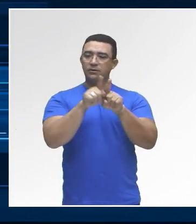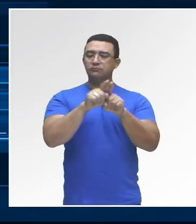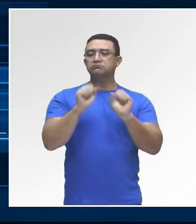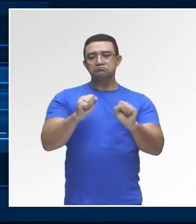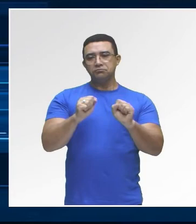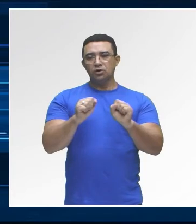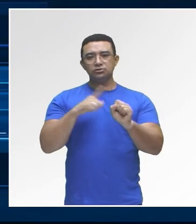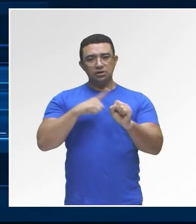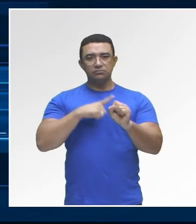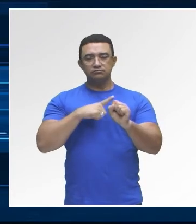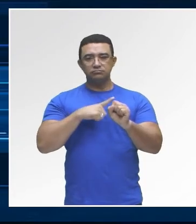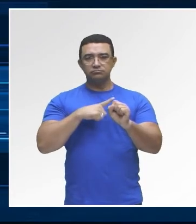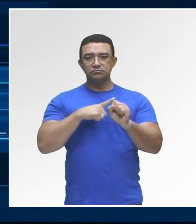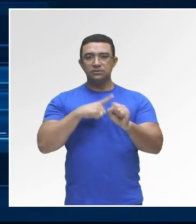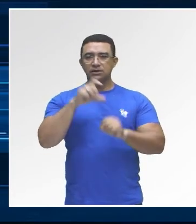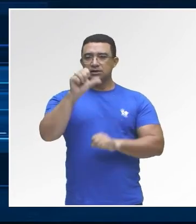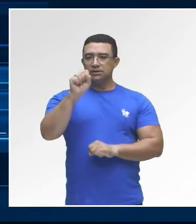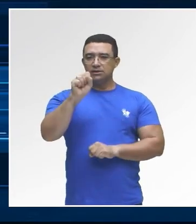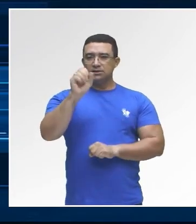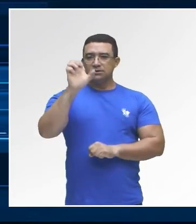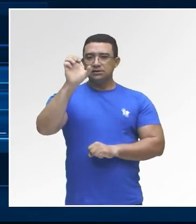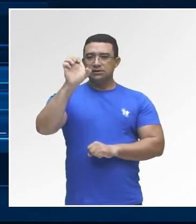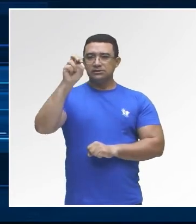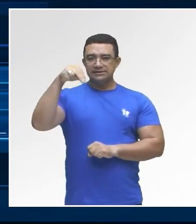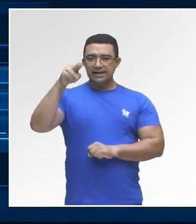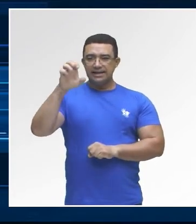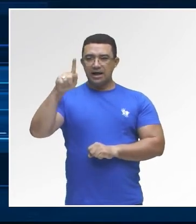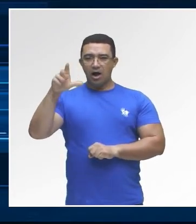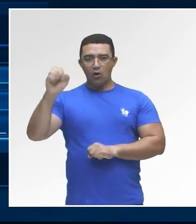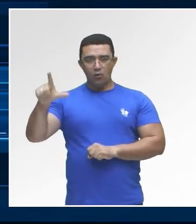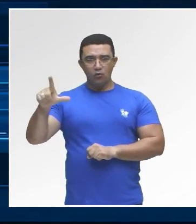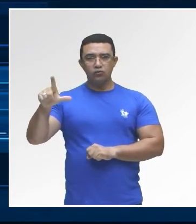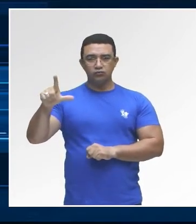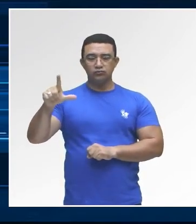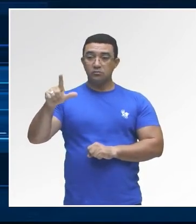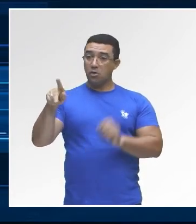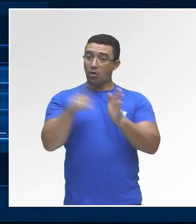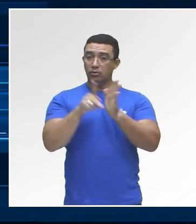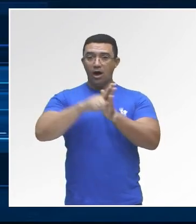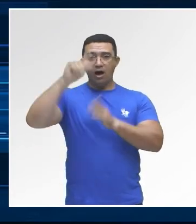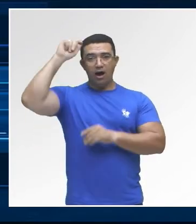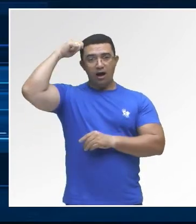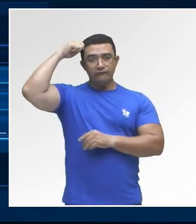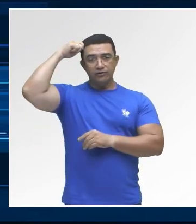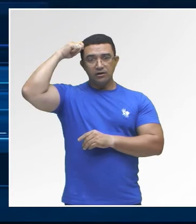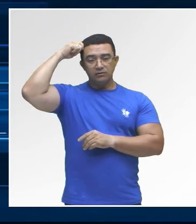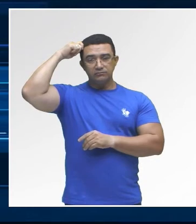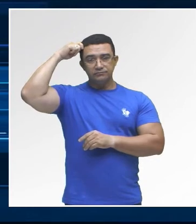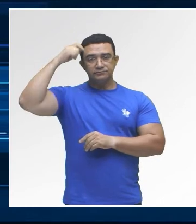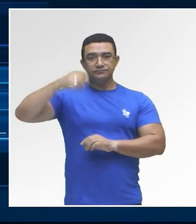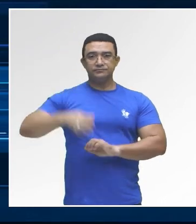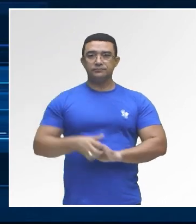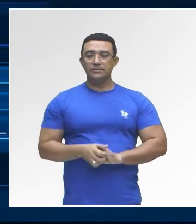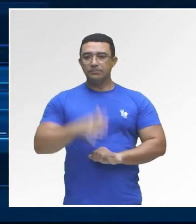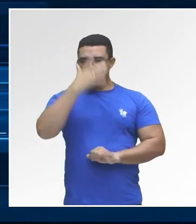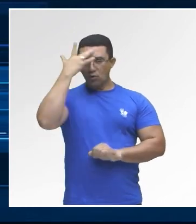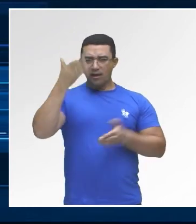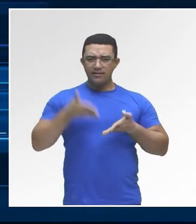is. Senegal, né, o país Senegal. Senegalese, que é a nacionalidade, quem nasce